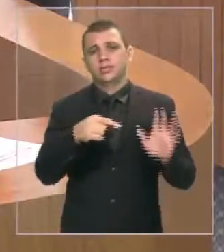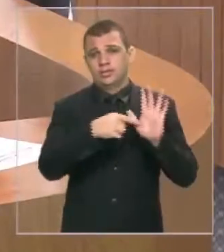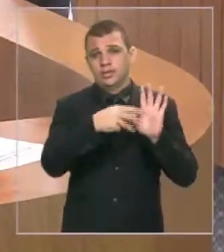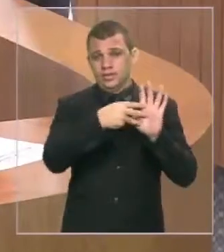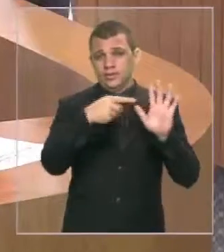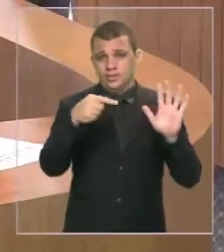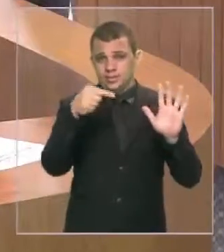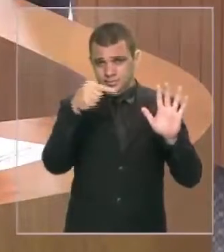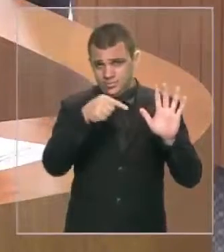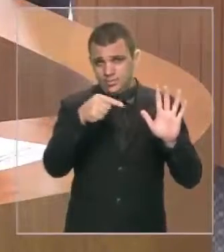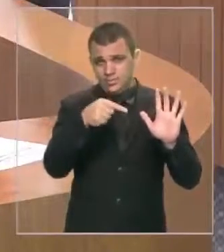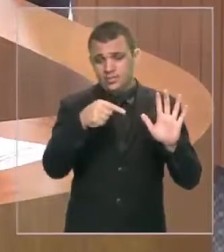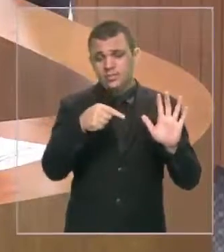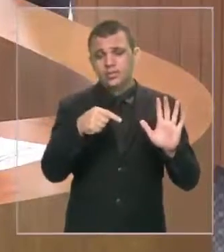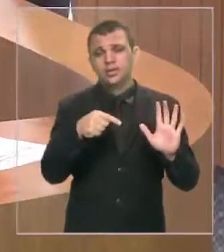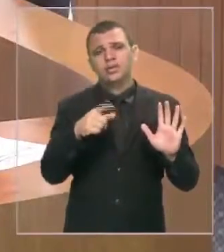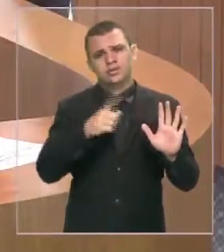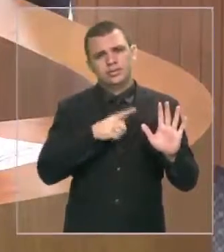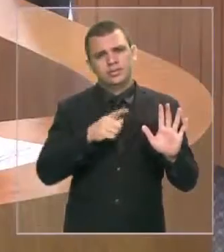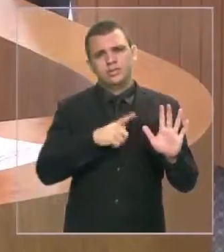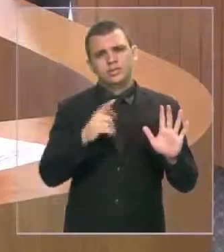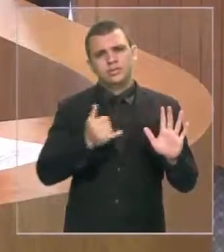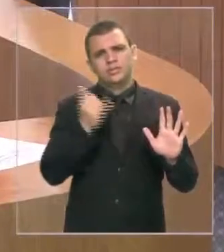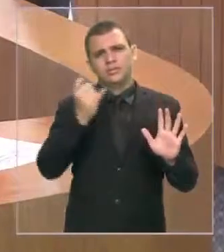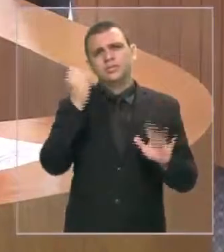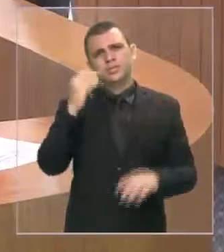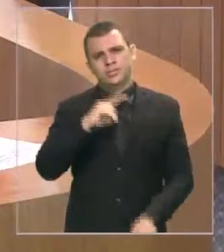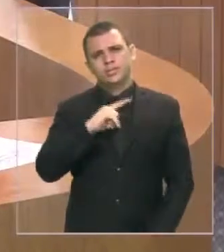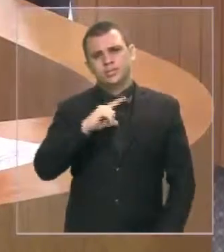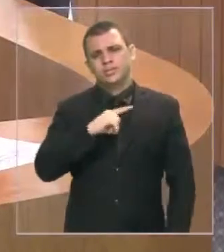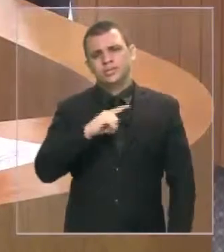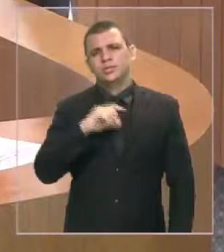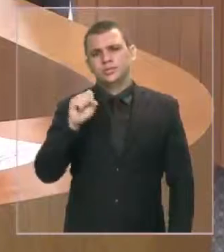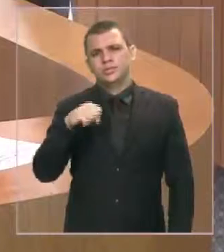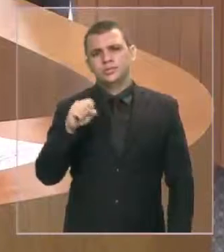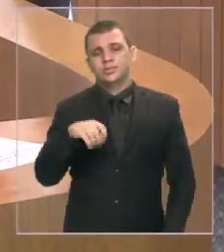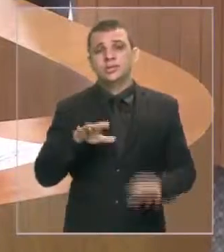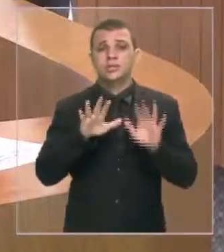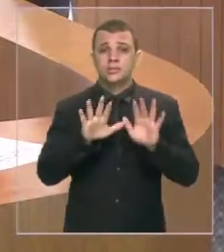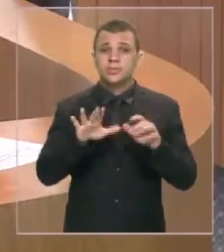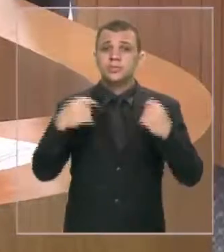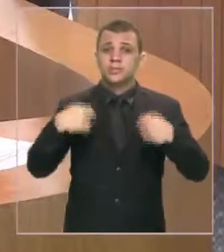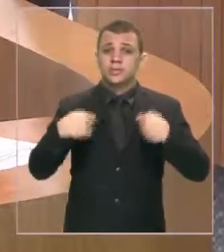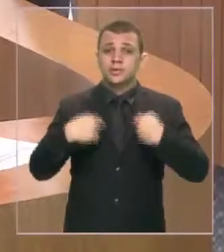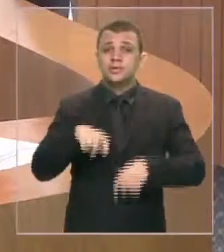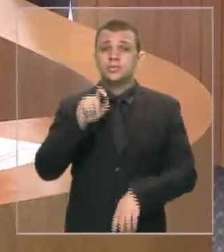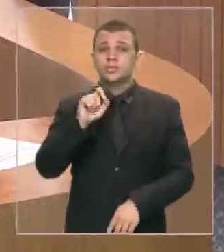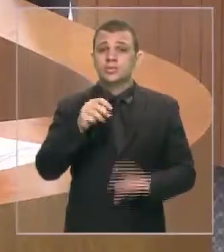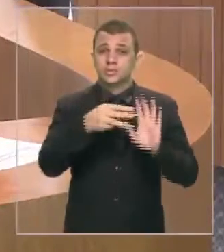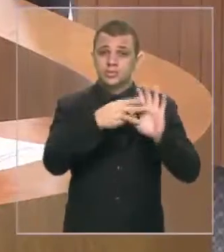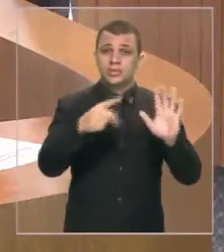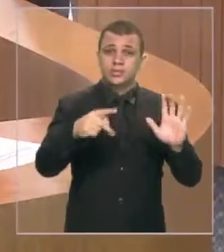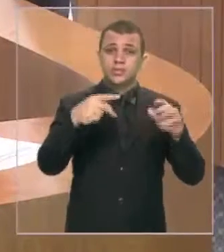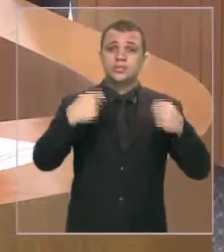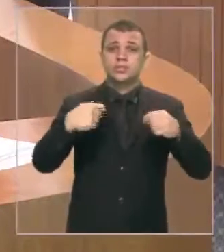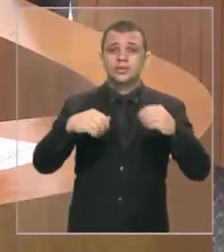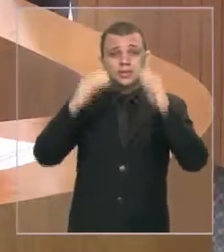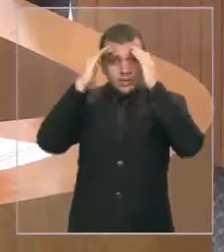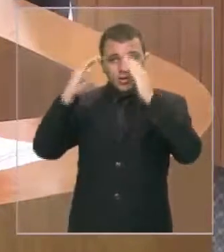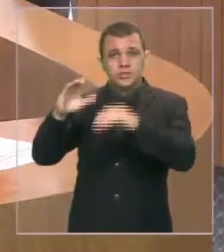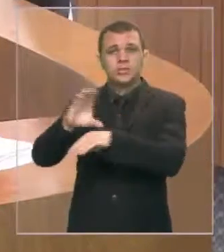sua, vamos dizer assim, utilidade, mas ela tem que respeitar a